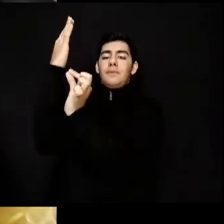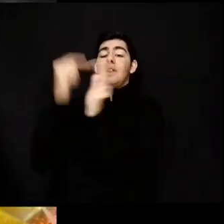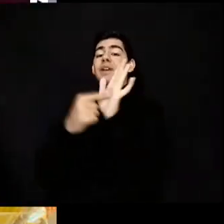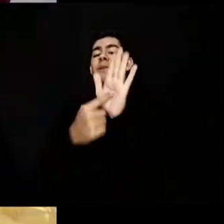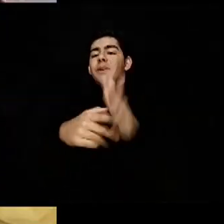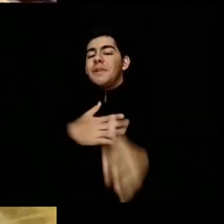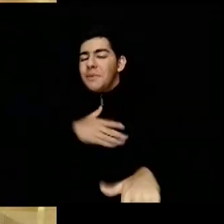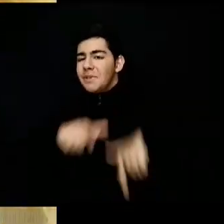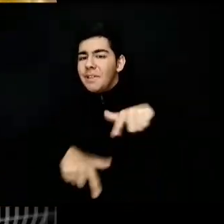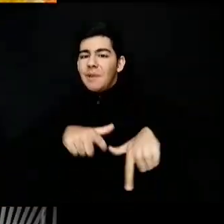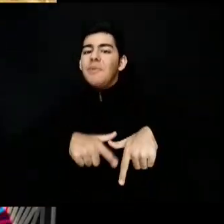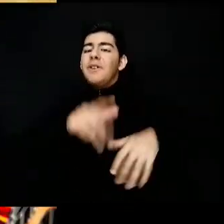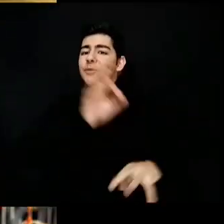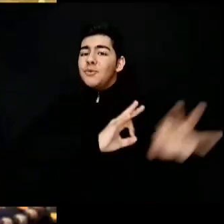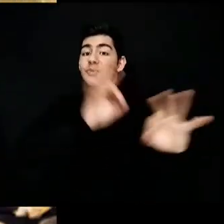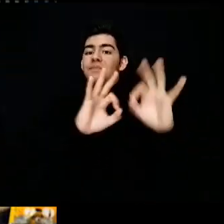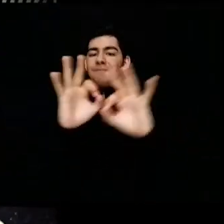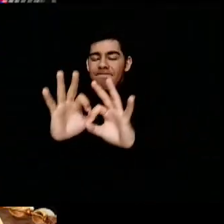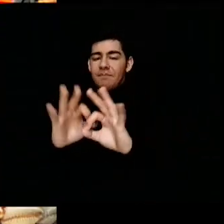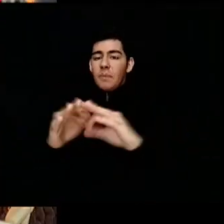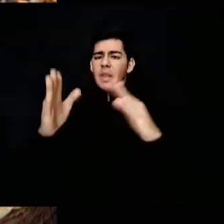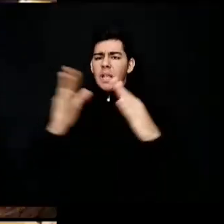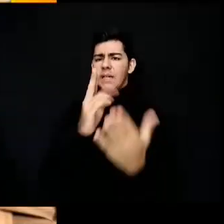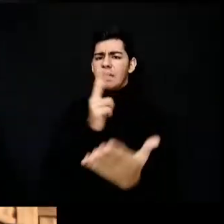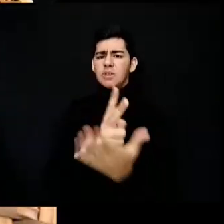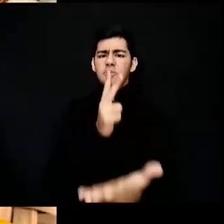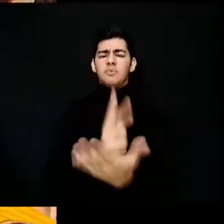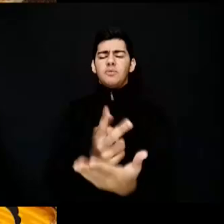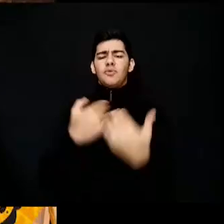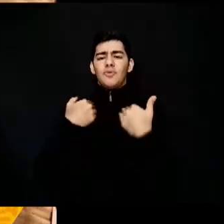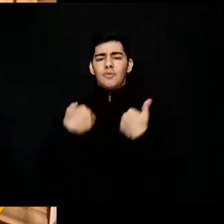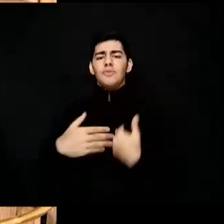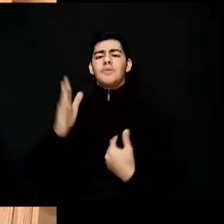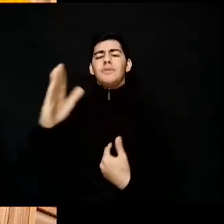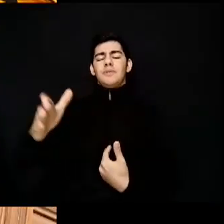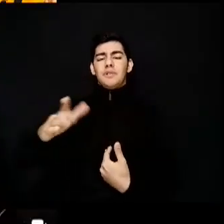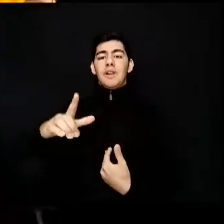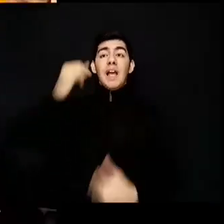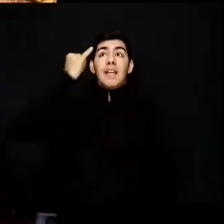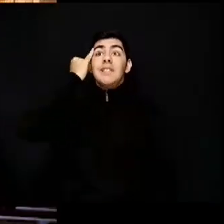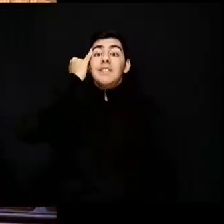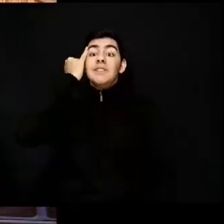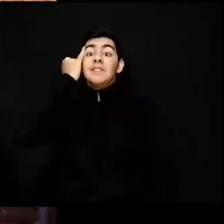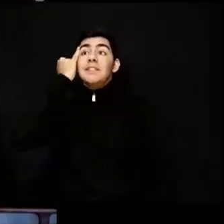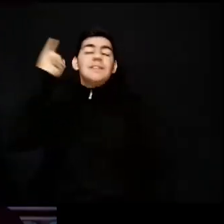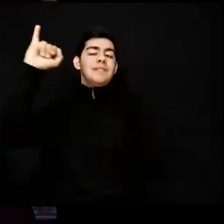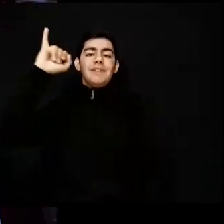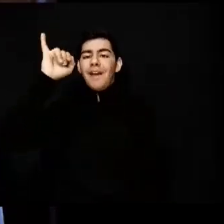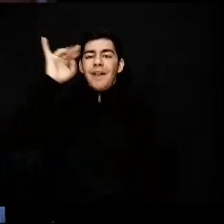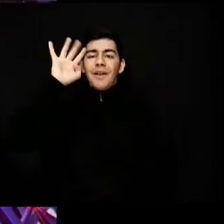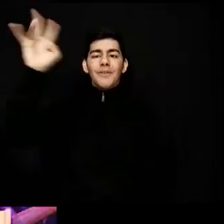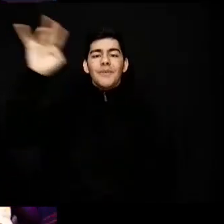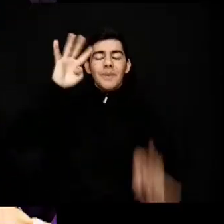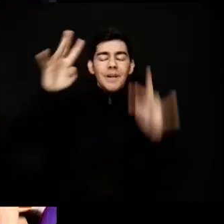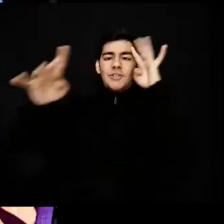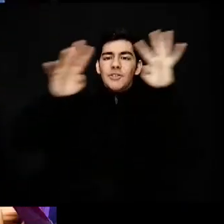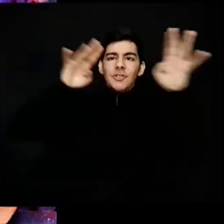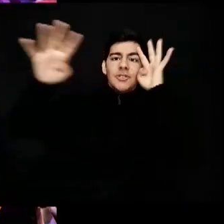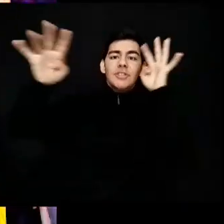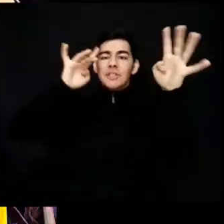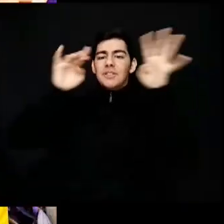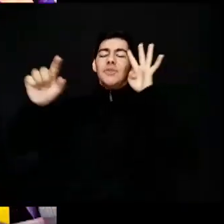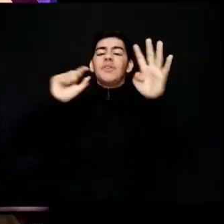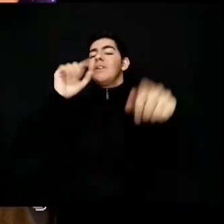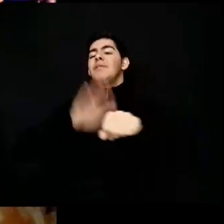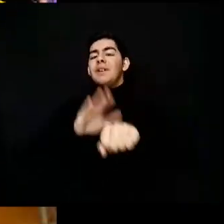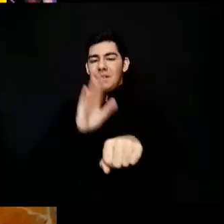E em casa mesmo, assim, eu já penso nas decorações da casa, porque depois eu utilizo muitas coisas da